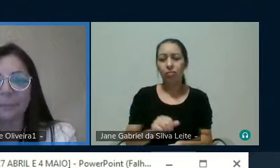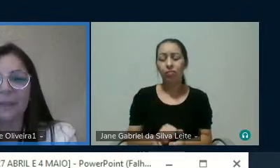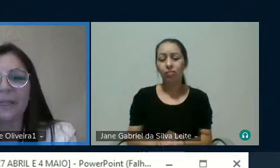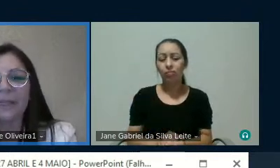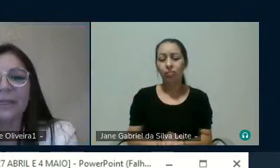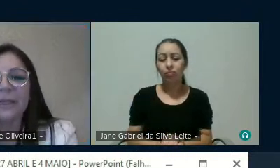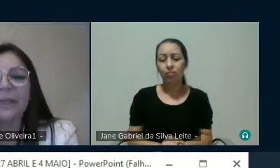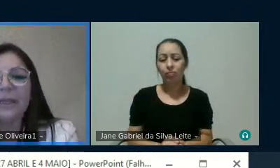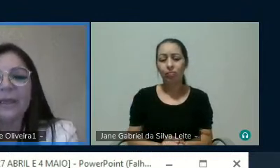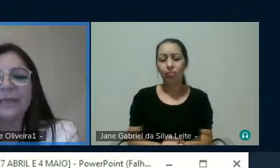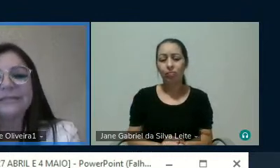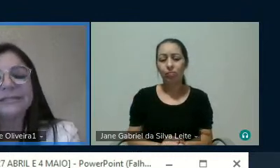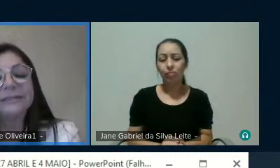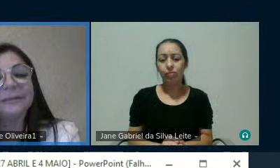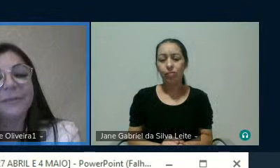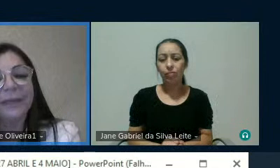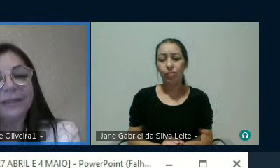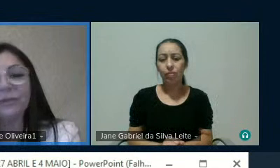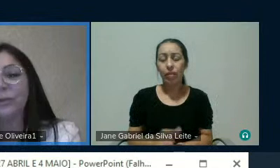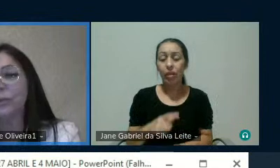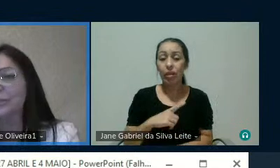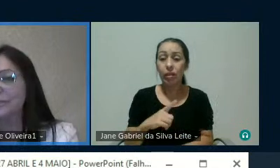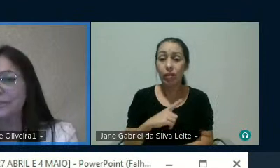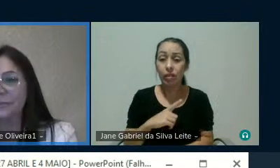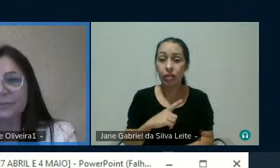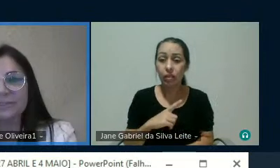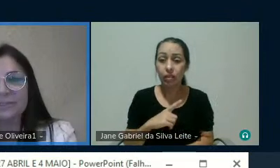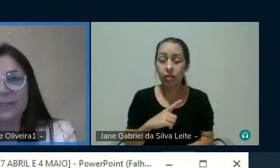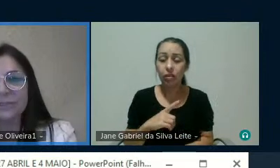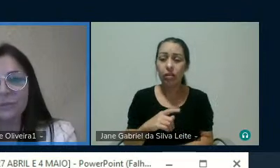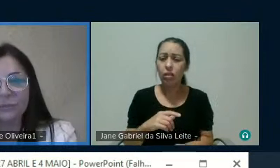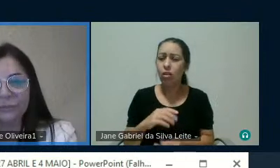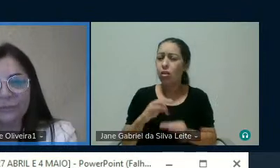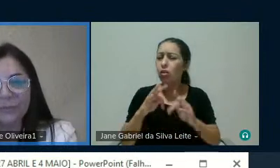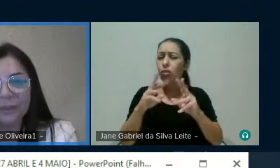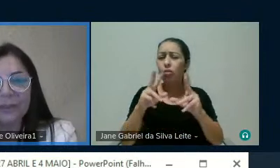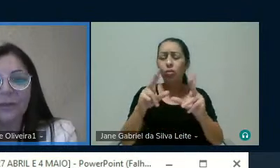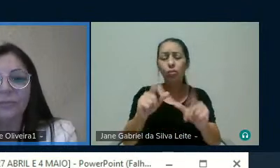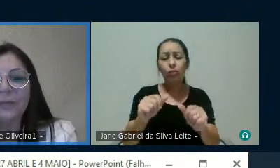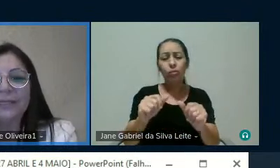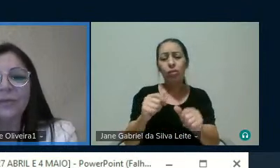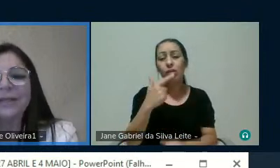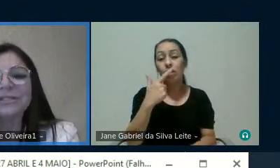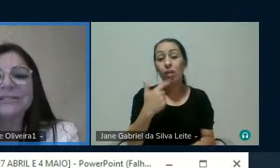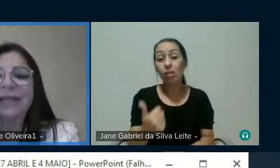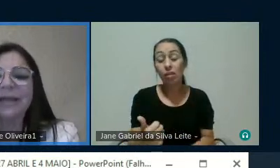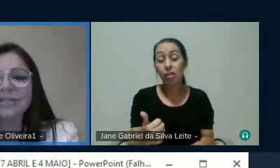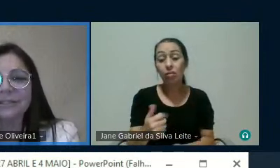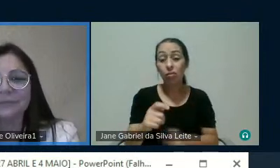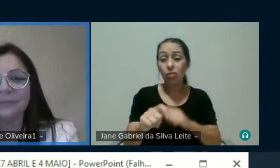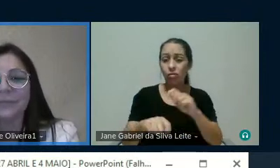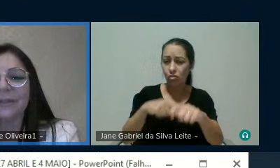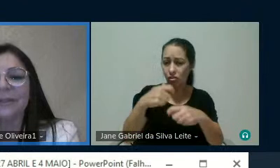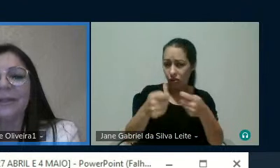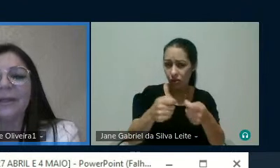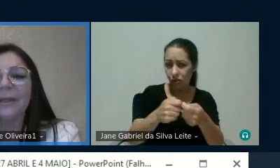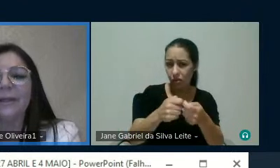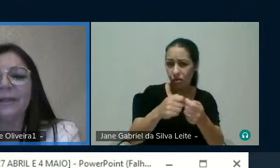literários. Existe também, em todas as línguas de sinais do mundo, uma linguagem